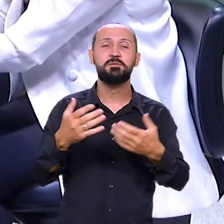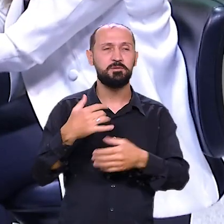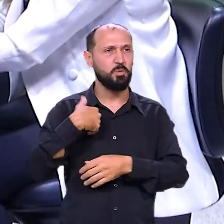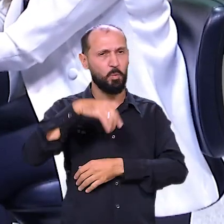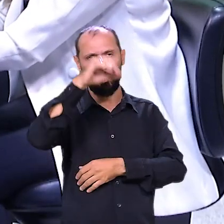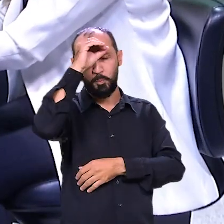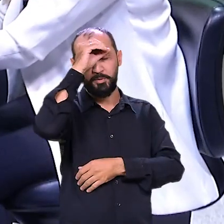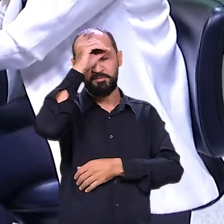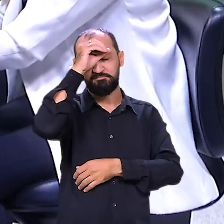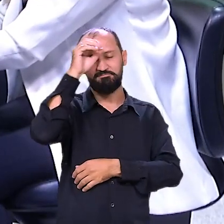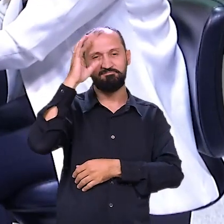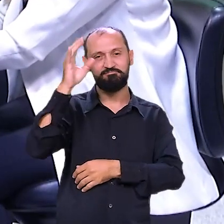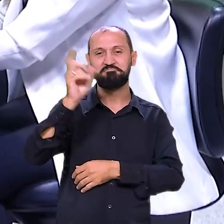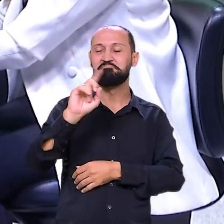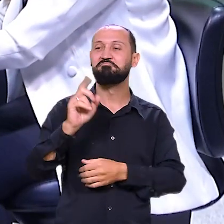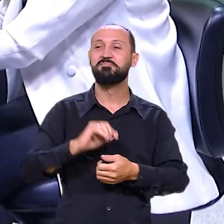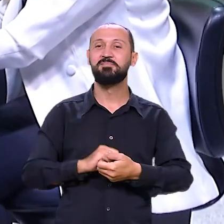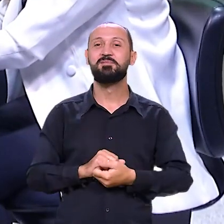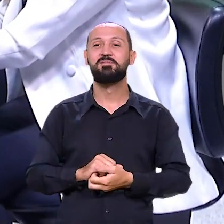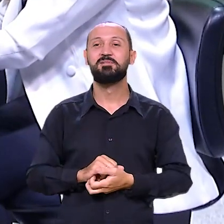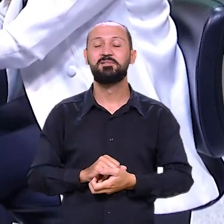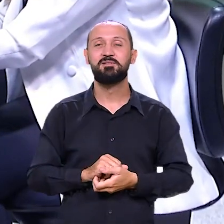sabia. Essa eu nem imaginava. Também não.